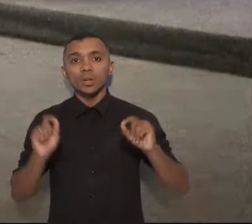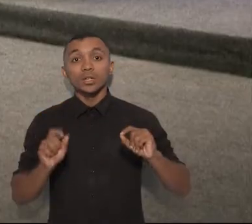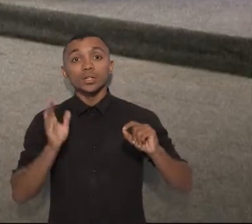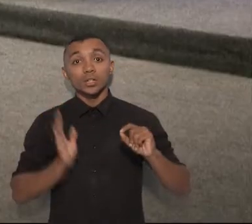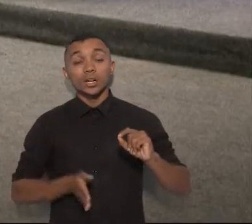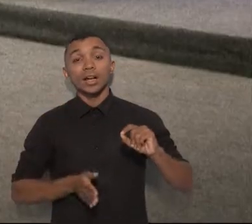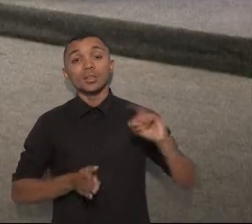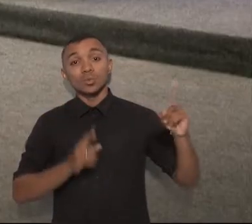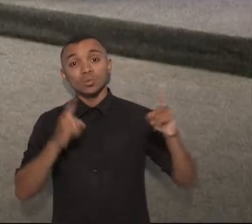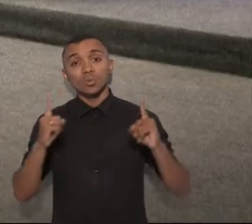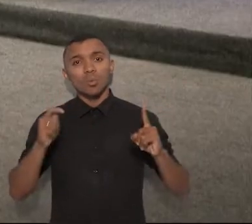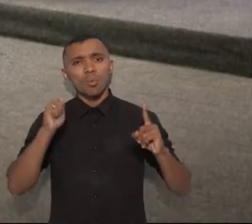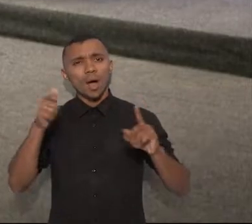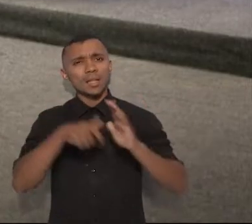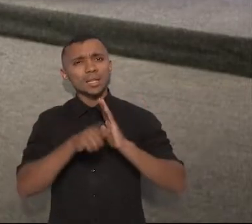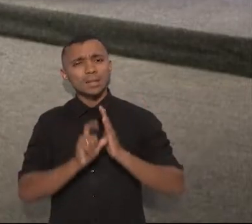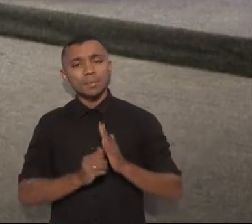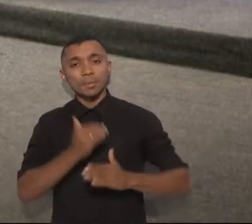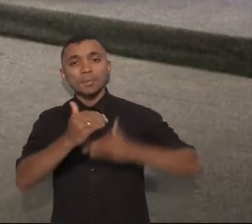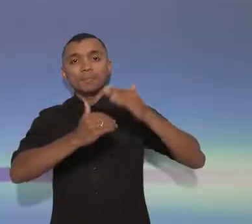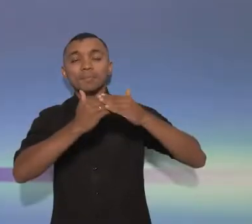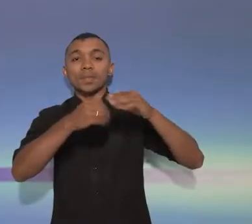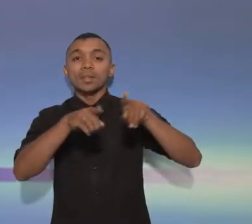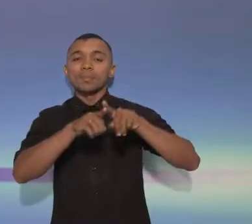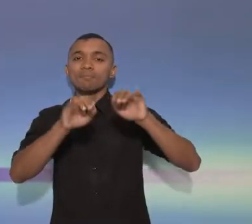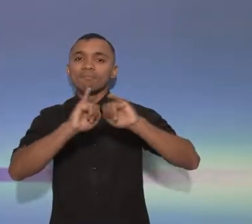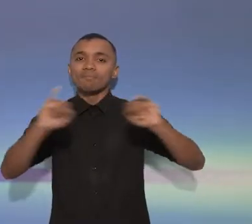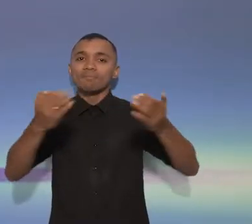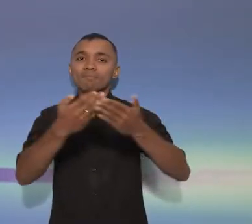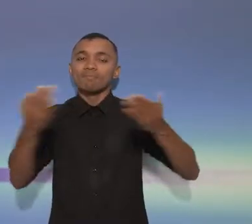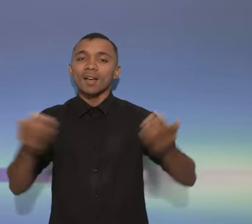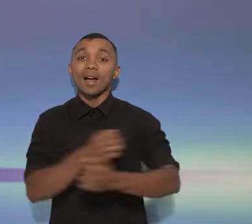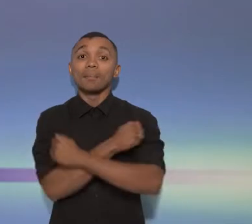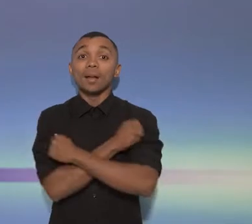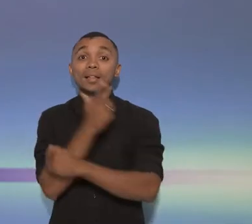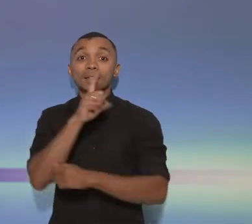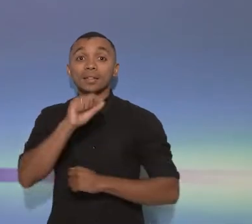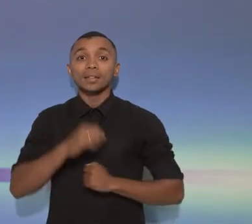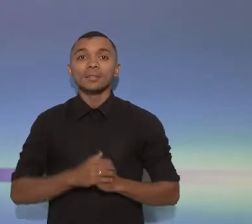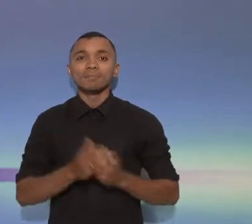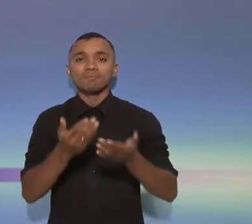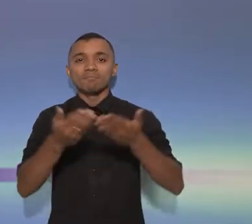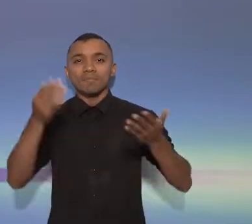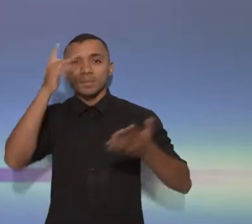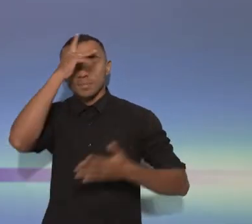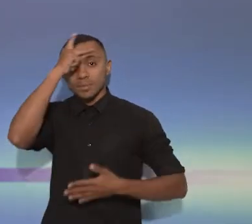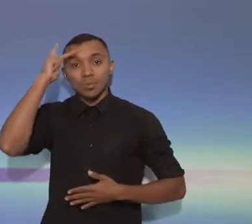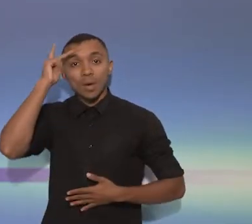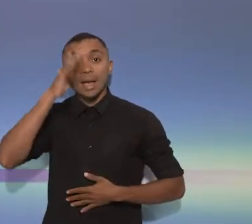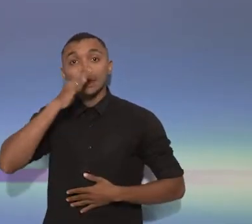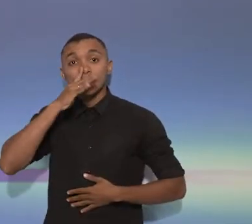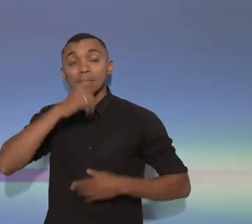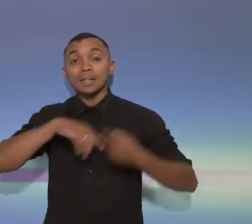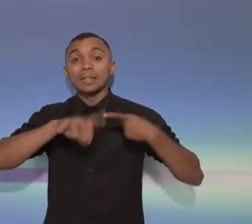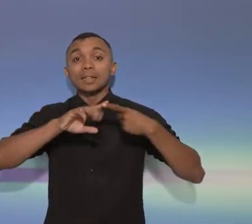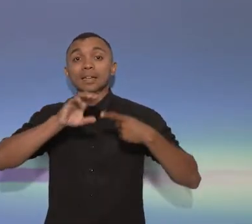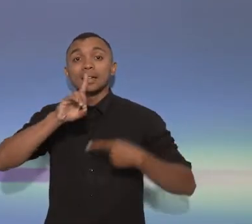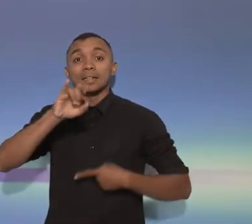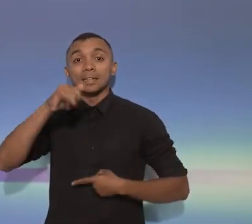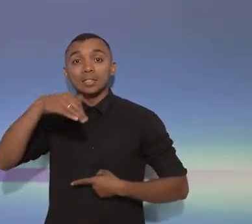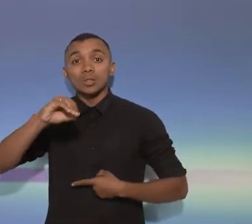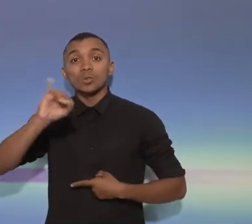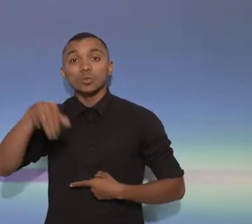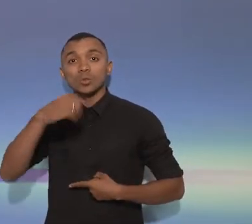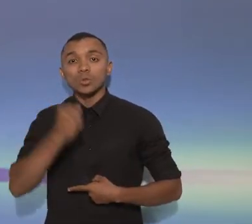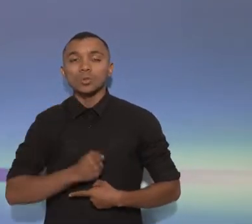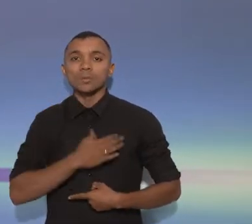classificando. Estava se classificando. Inclusive, queria deixar aqui um alô registrado para a nossa audiência. O Dino Oliveira, lá de Juazeiro, que é torcedor